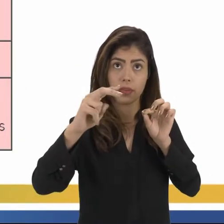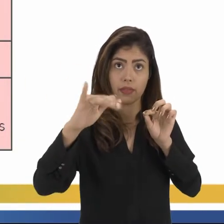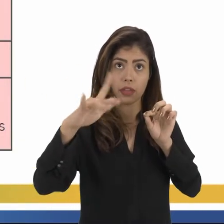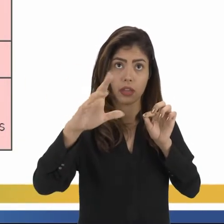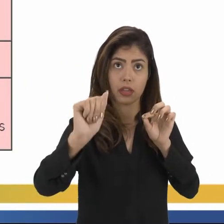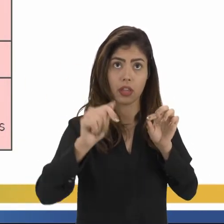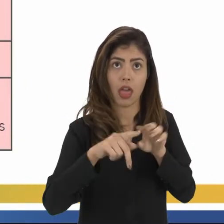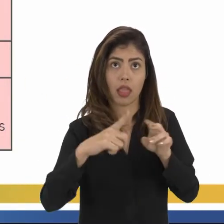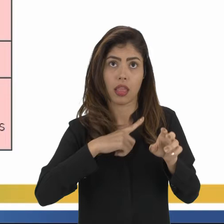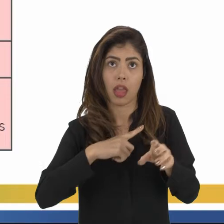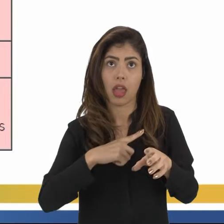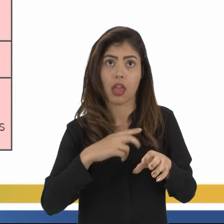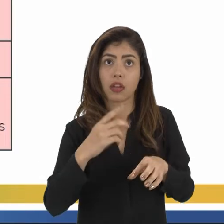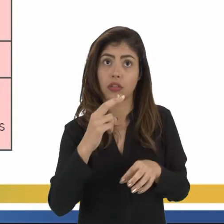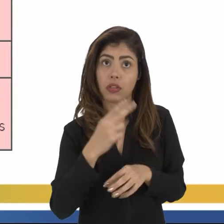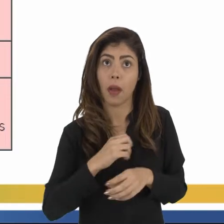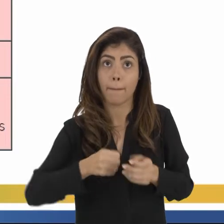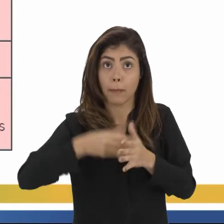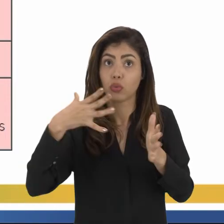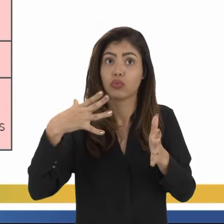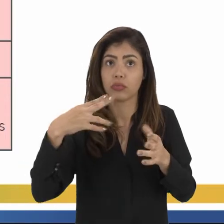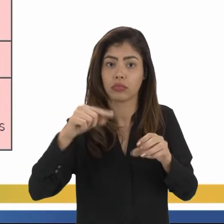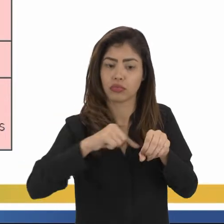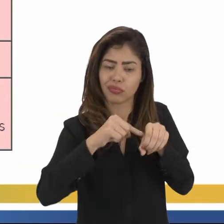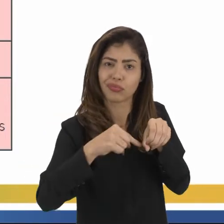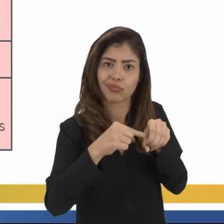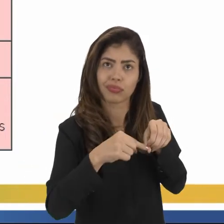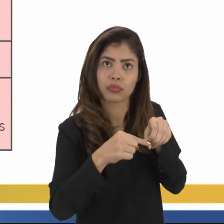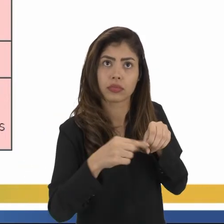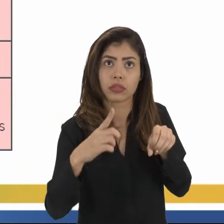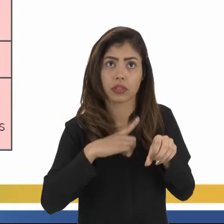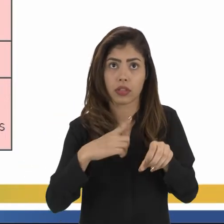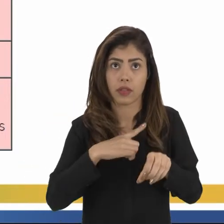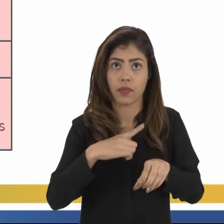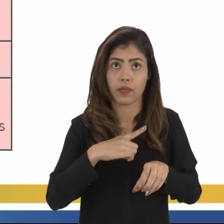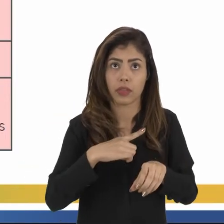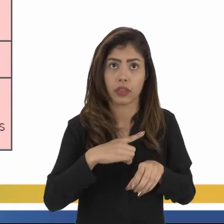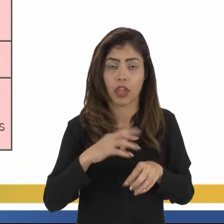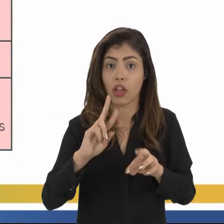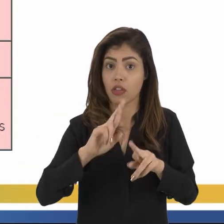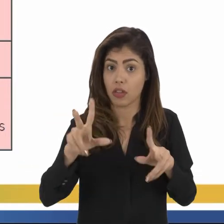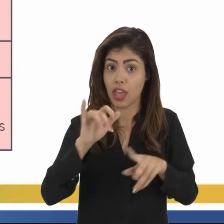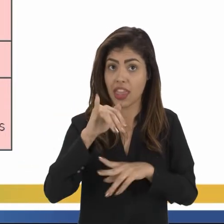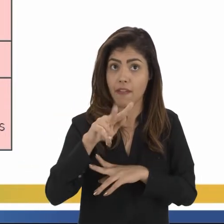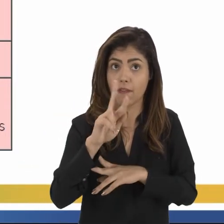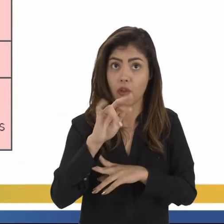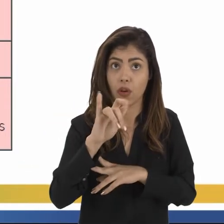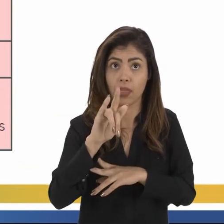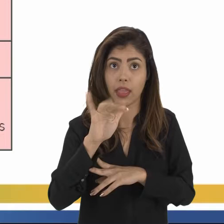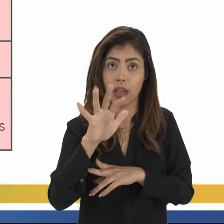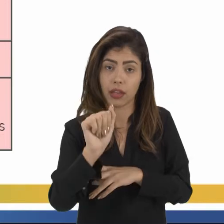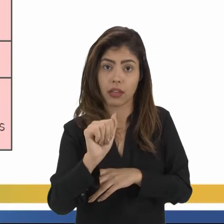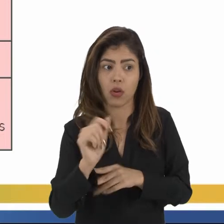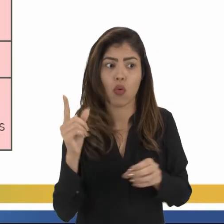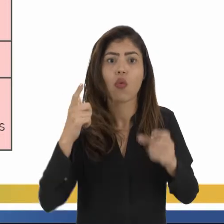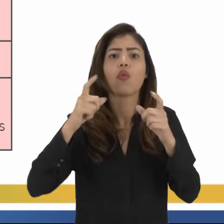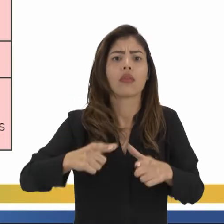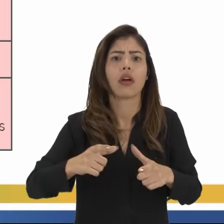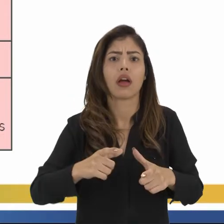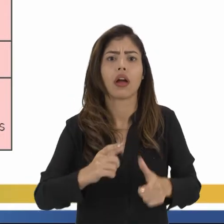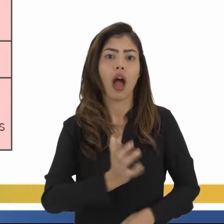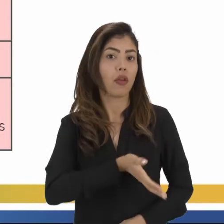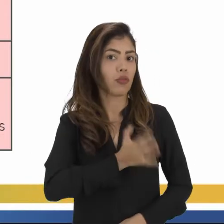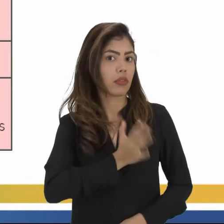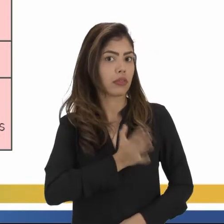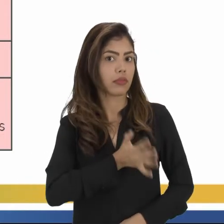ramificadas. Possui também muitos núcleos. Sua contração é totalmente involuntária, a localização